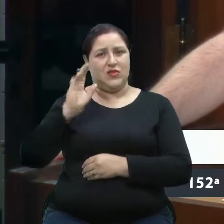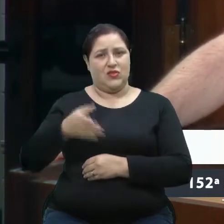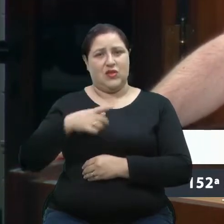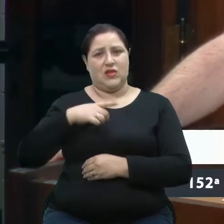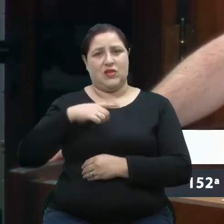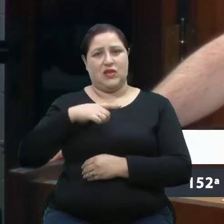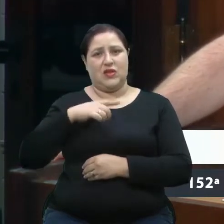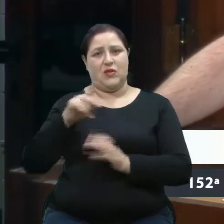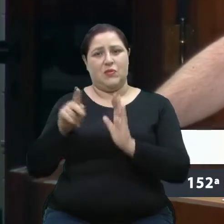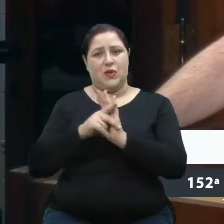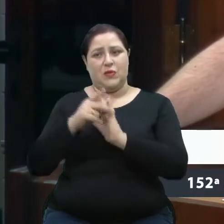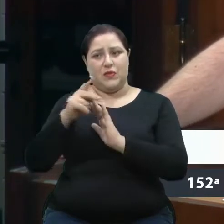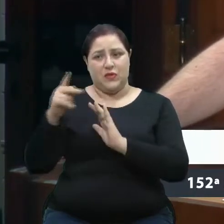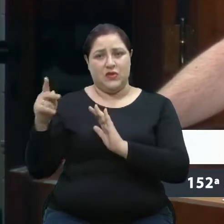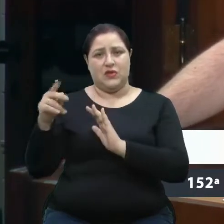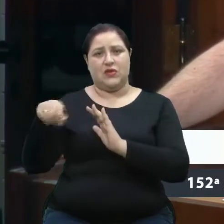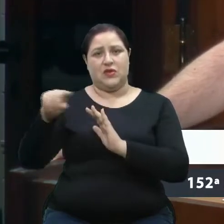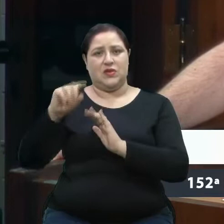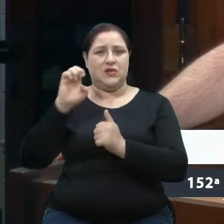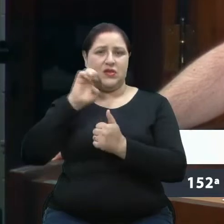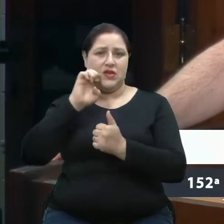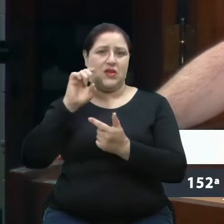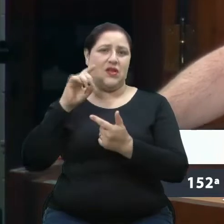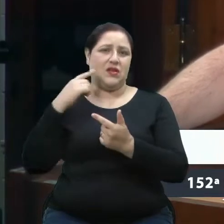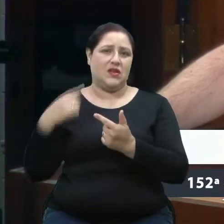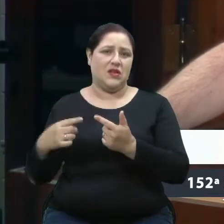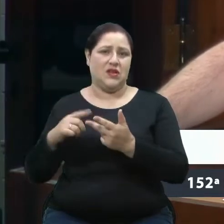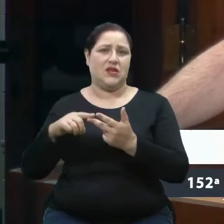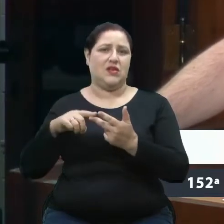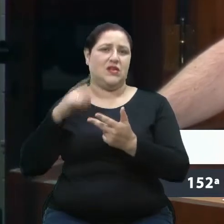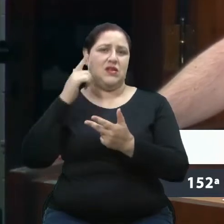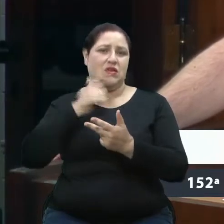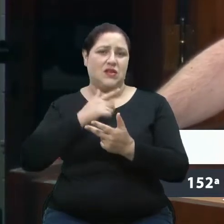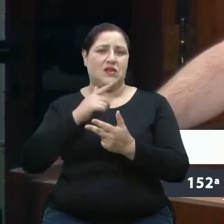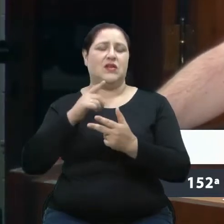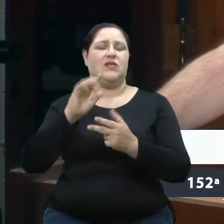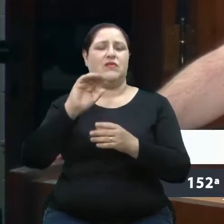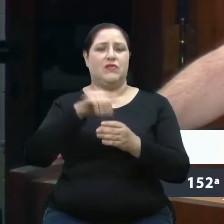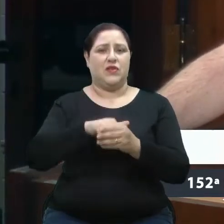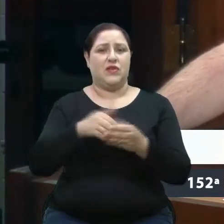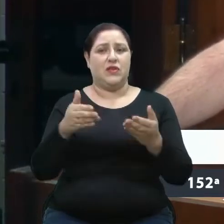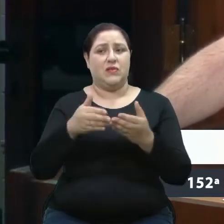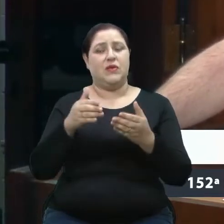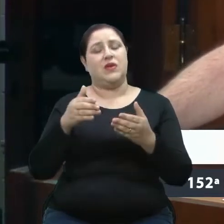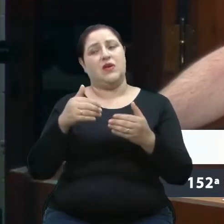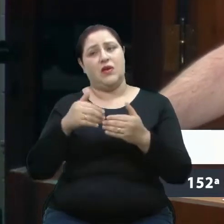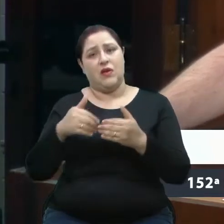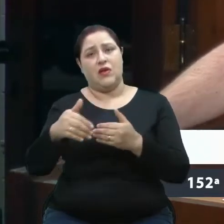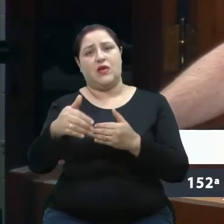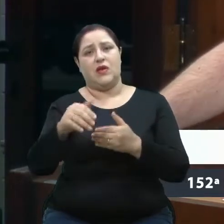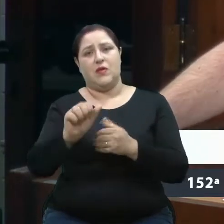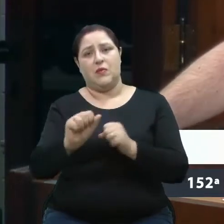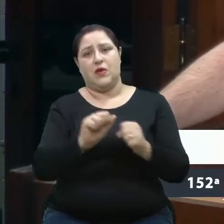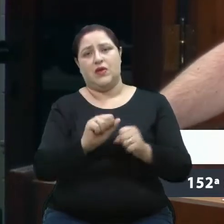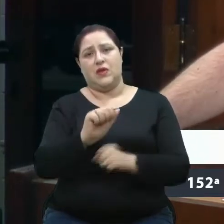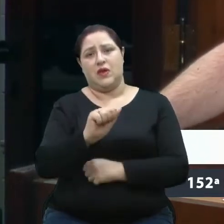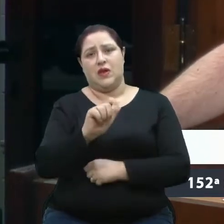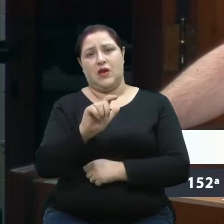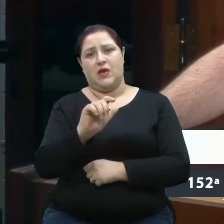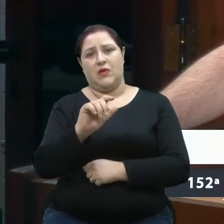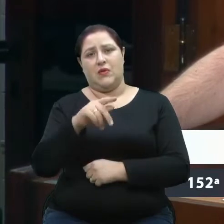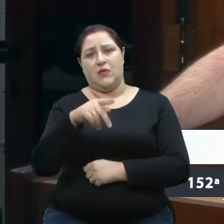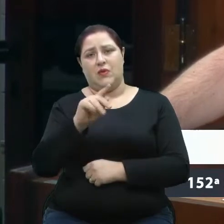voto de vocês. Assim como pelo voto de vocês, Geraldo Alckmin pode ser o próximo vice-presidente. O antigo